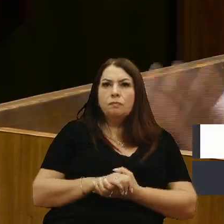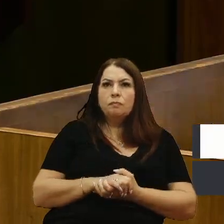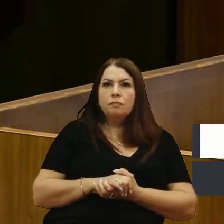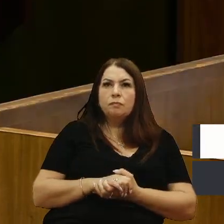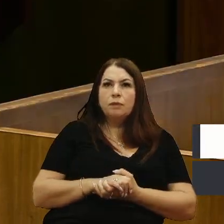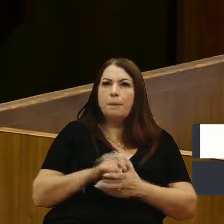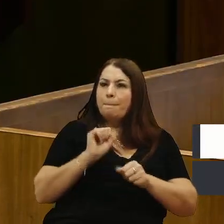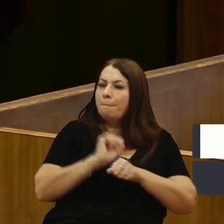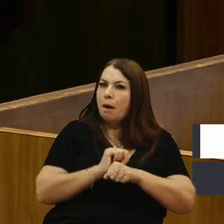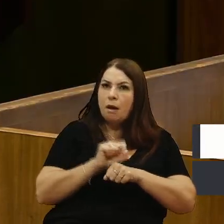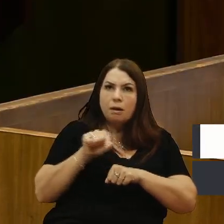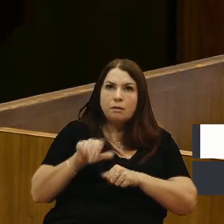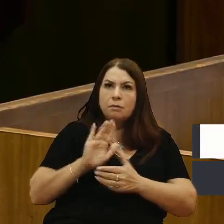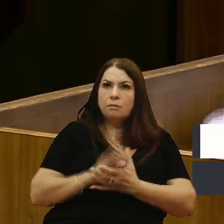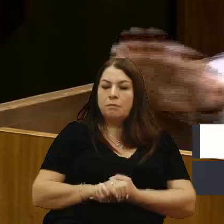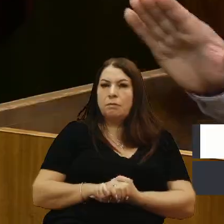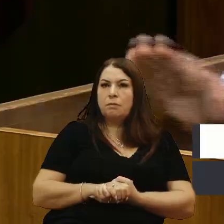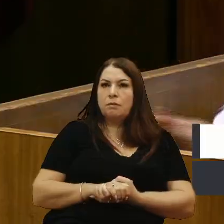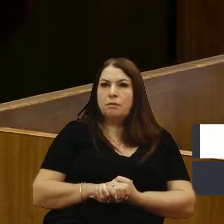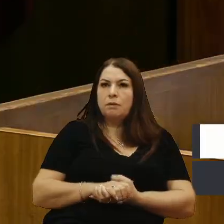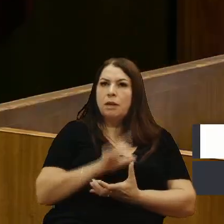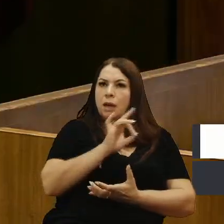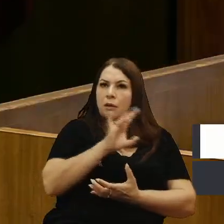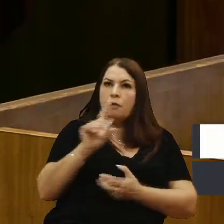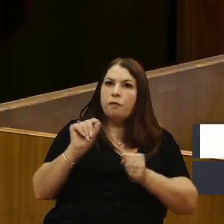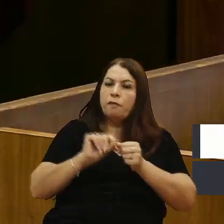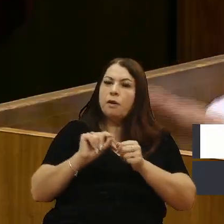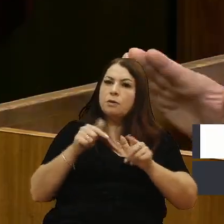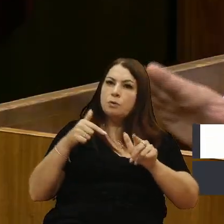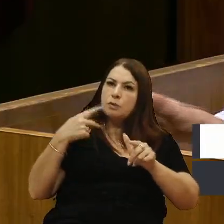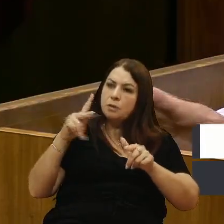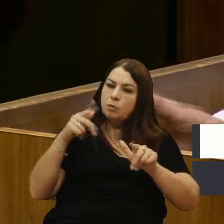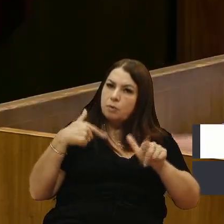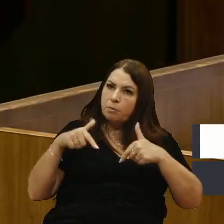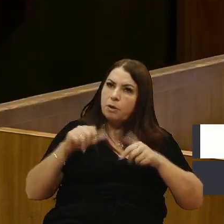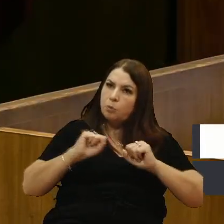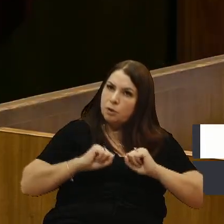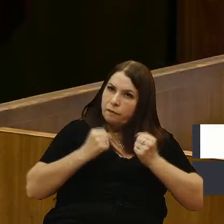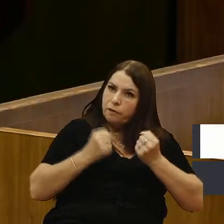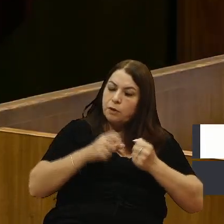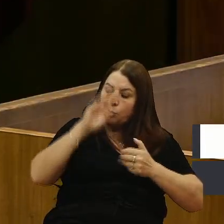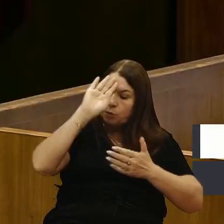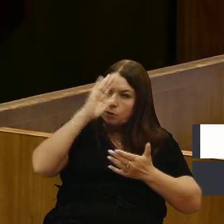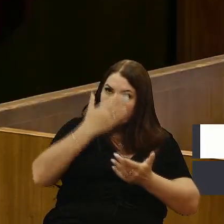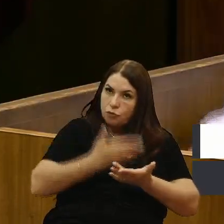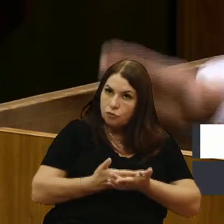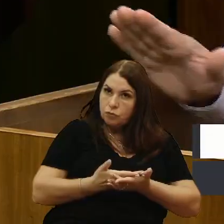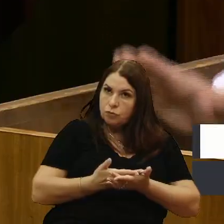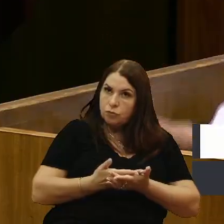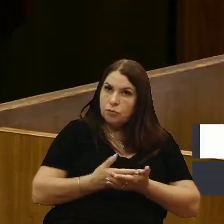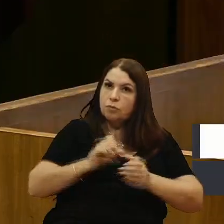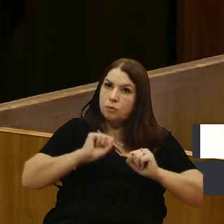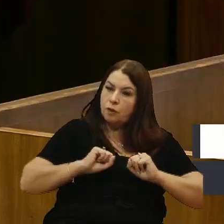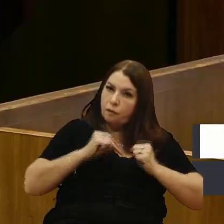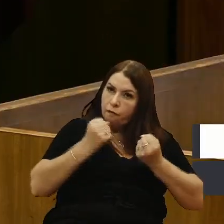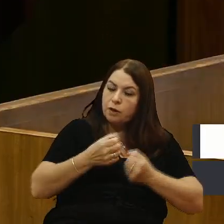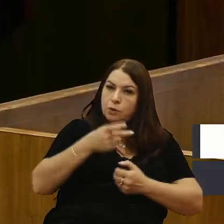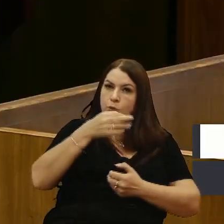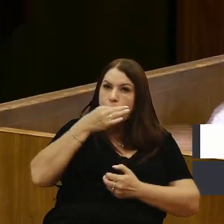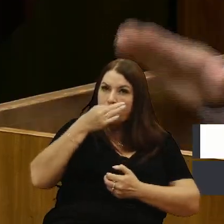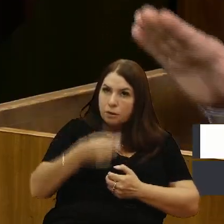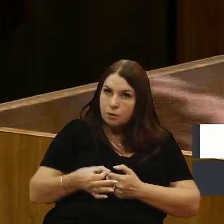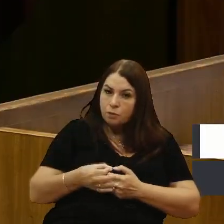Que pare por aqui. Que cada um faça o seu trabalho, defenda aquilo que acredita, defenda a sua